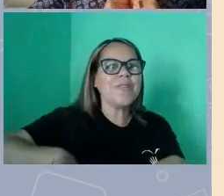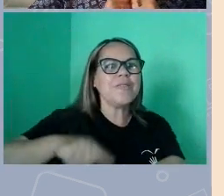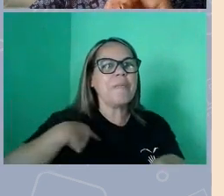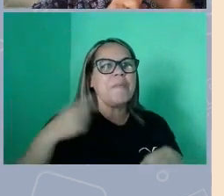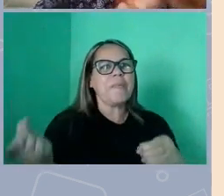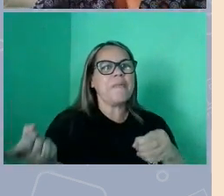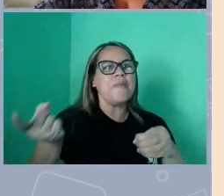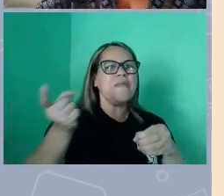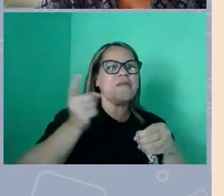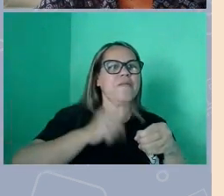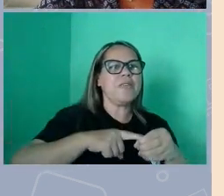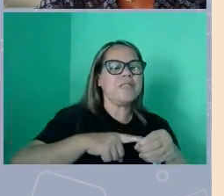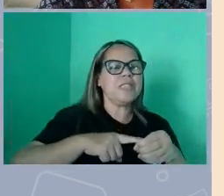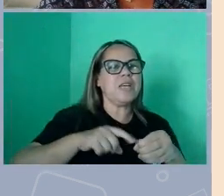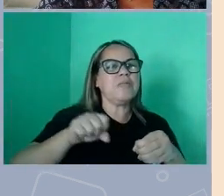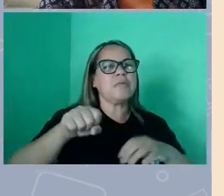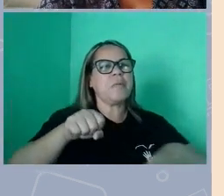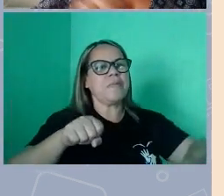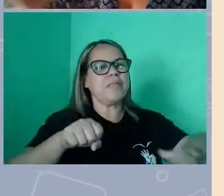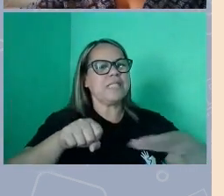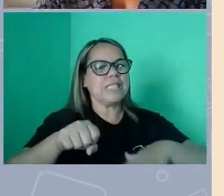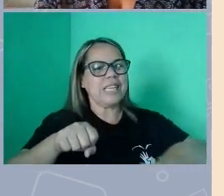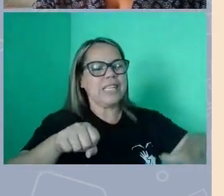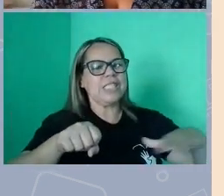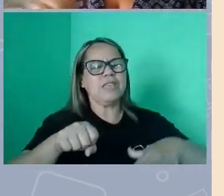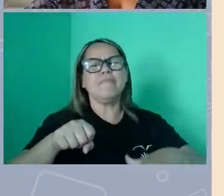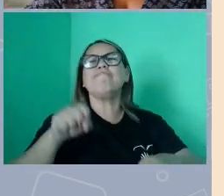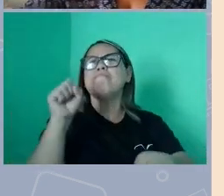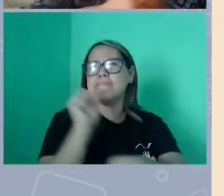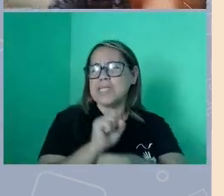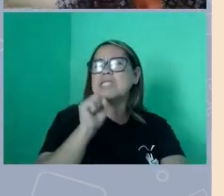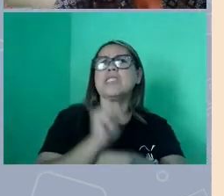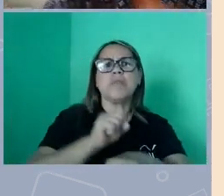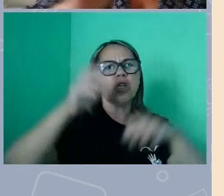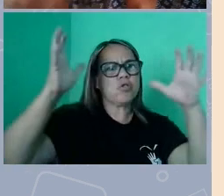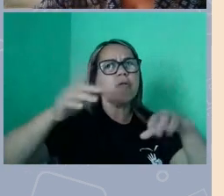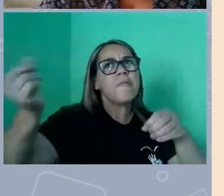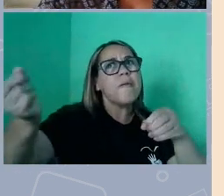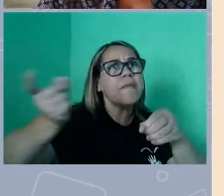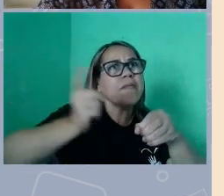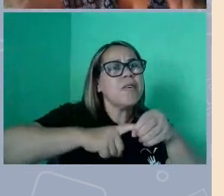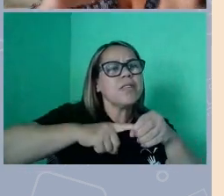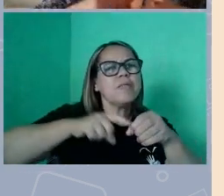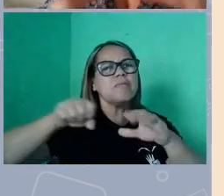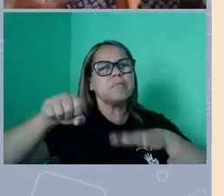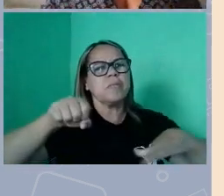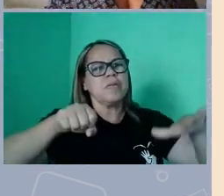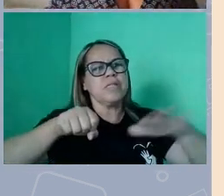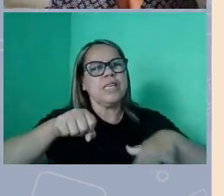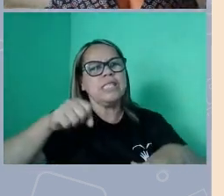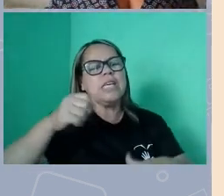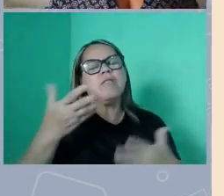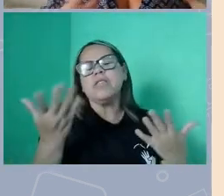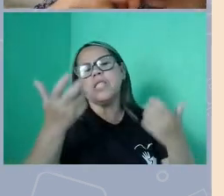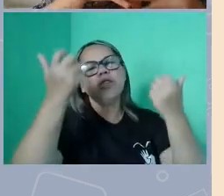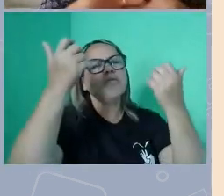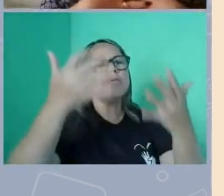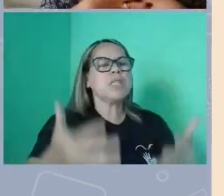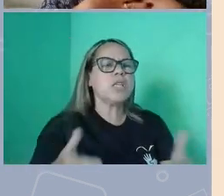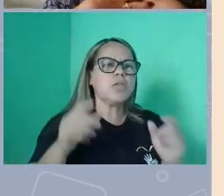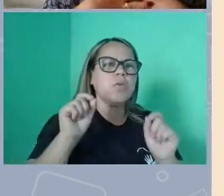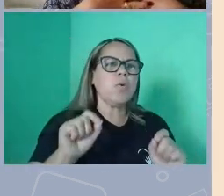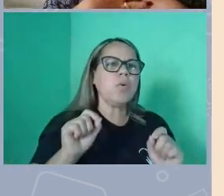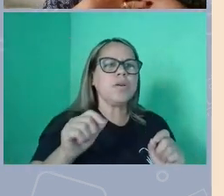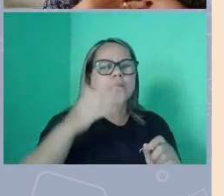me voltar e para o meu sertão espero a chuva cair de novo para me voltar e para o meu sertão então o que é que ele está dizendo ele não